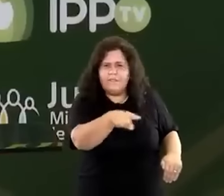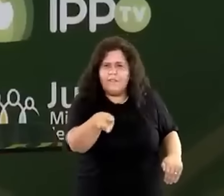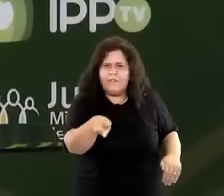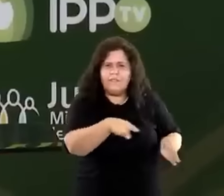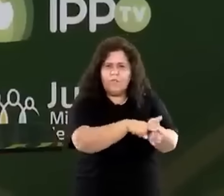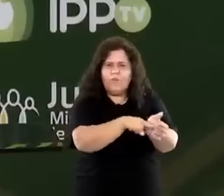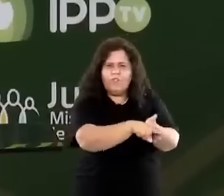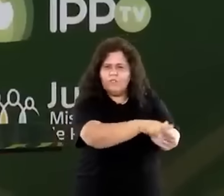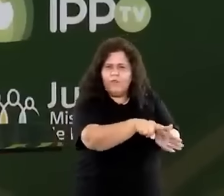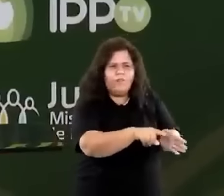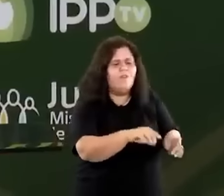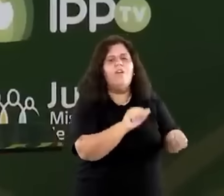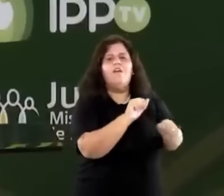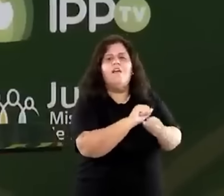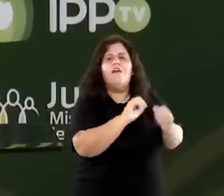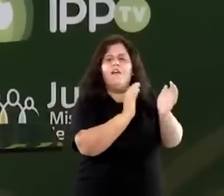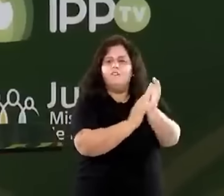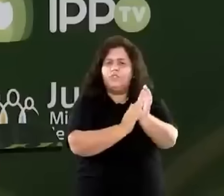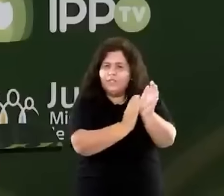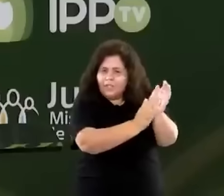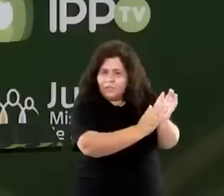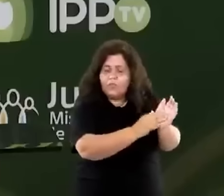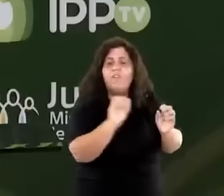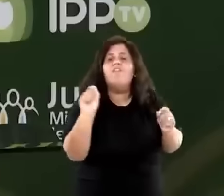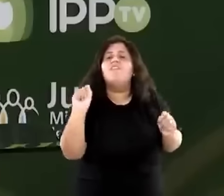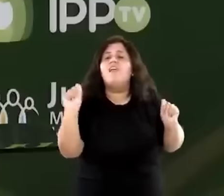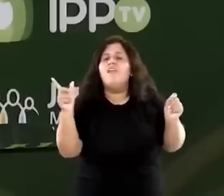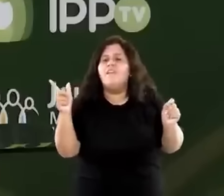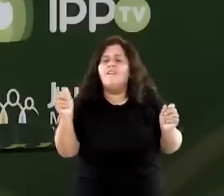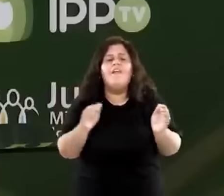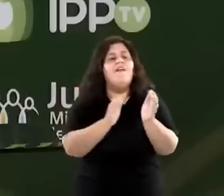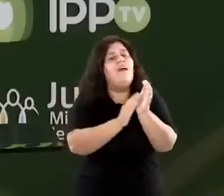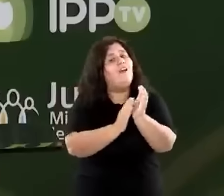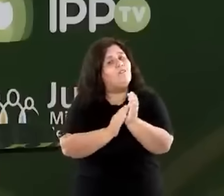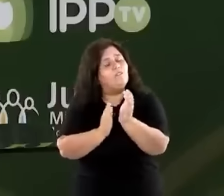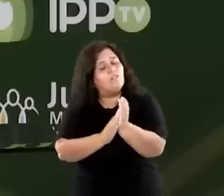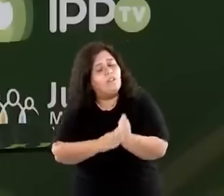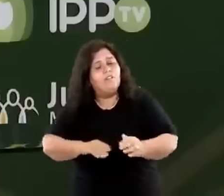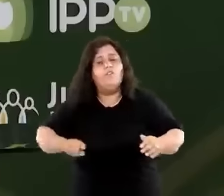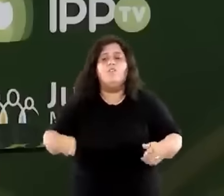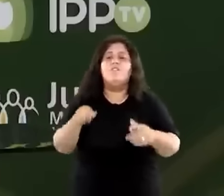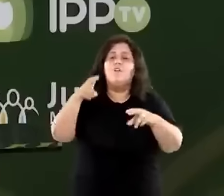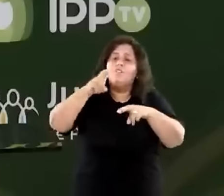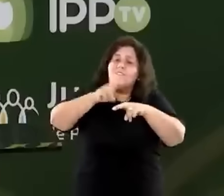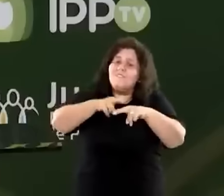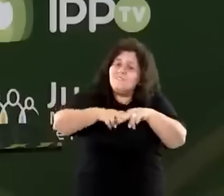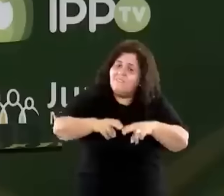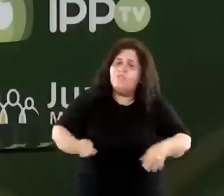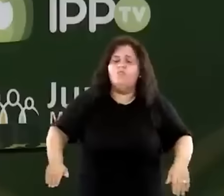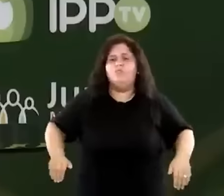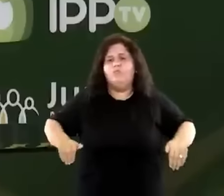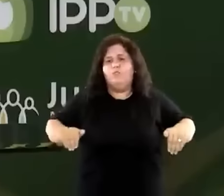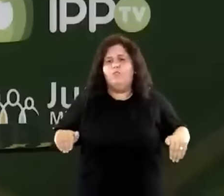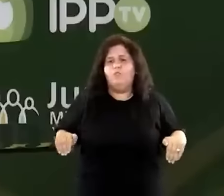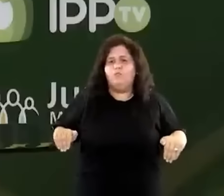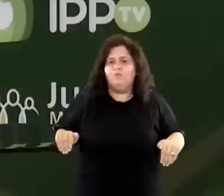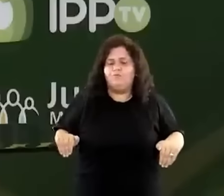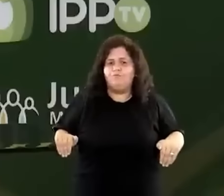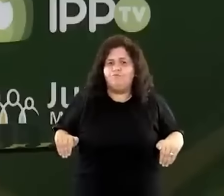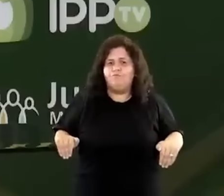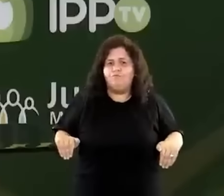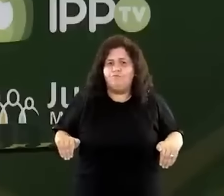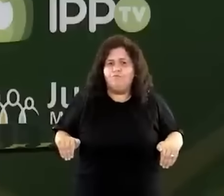ao que está sentado no trono então algumas coisas aqui na terra vão cessar